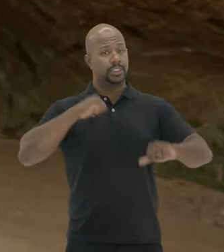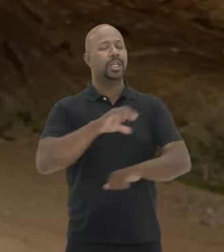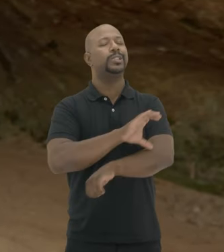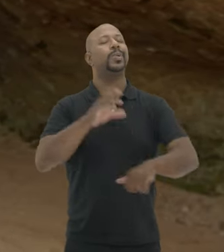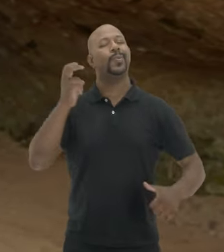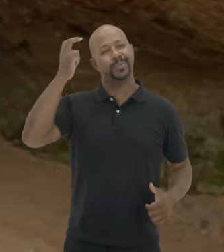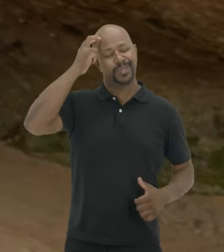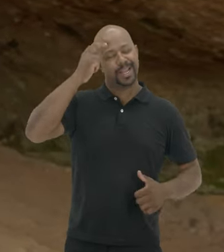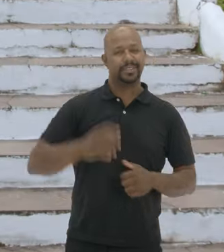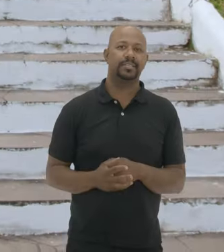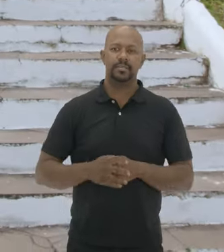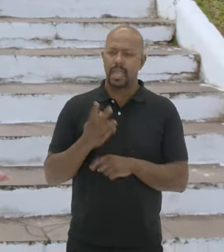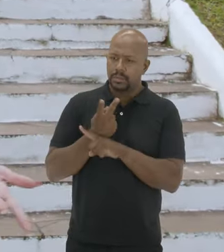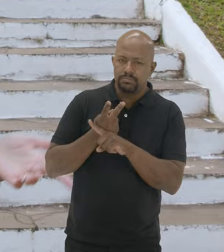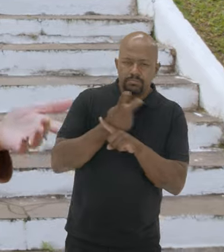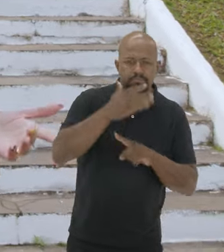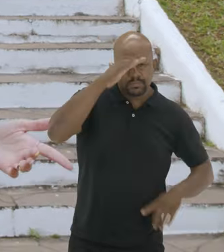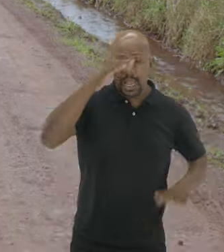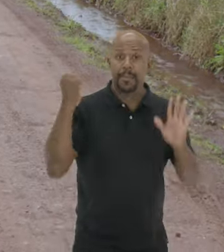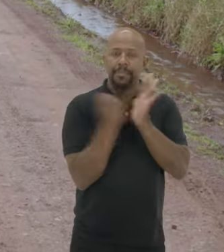artísticas e culturais